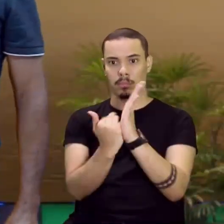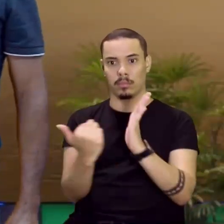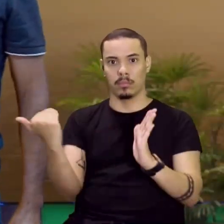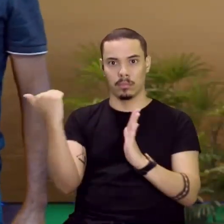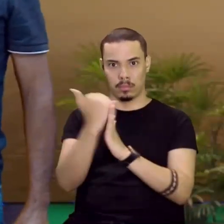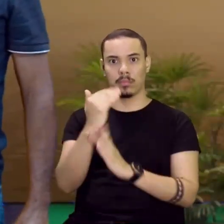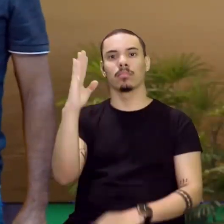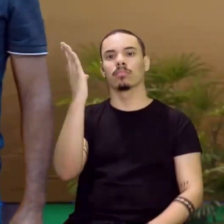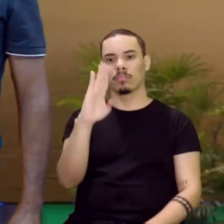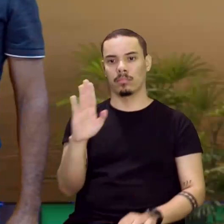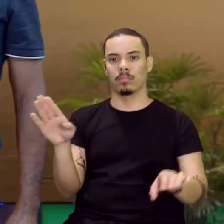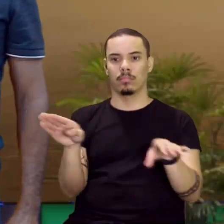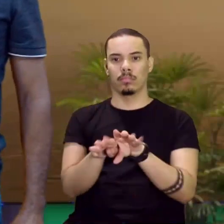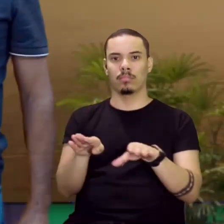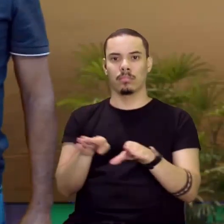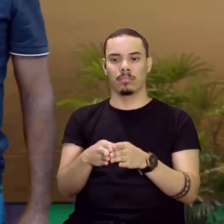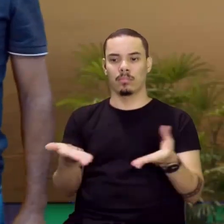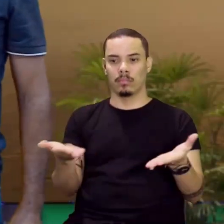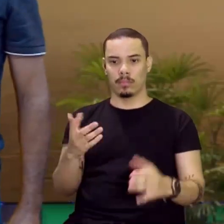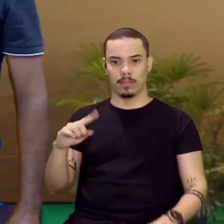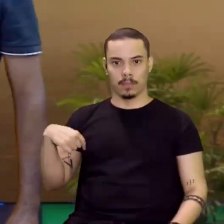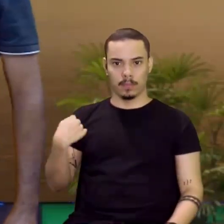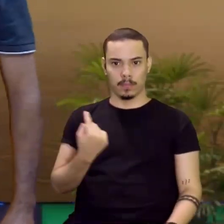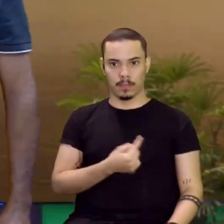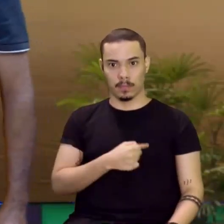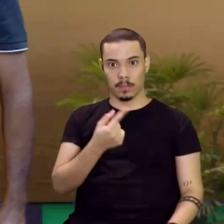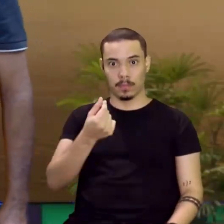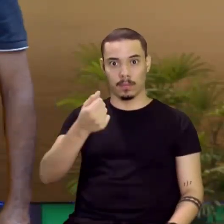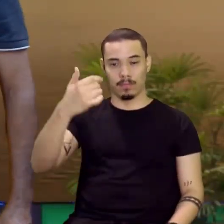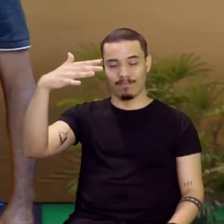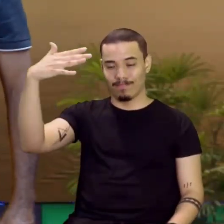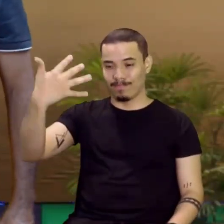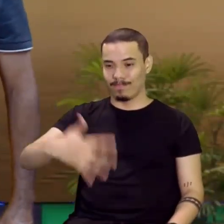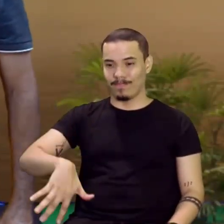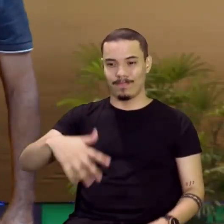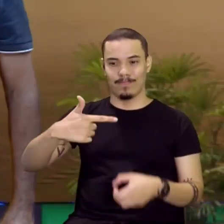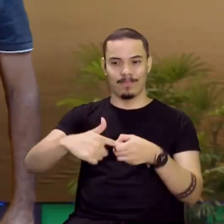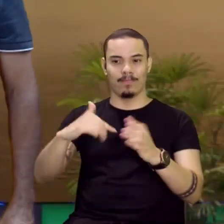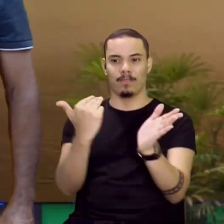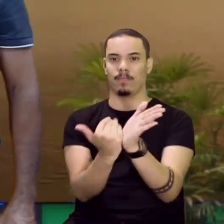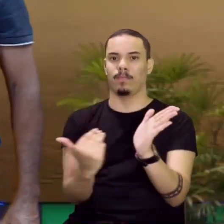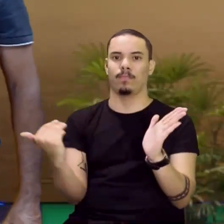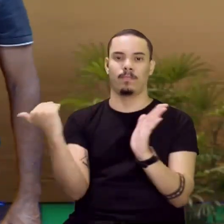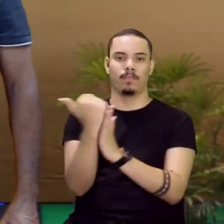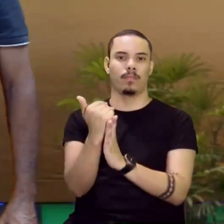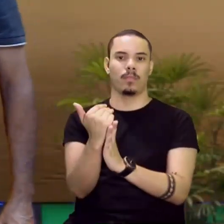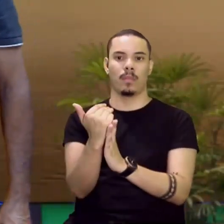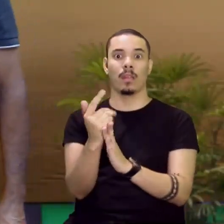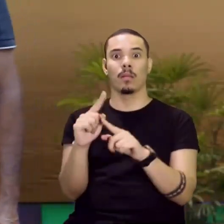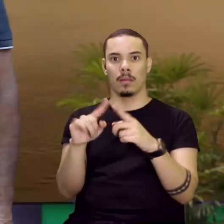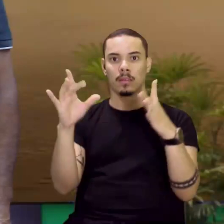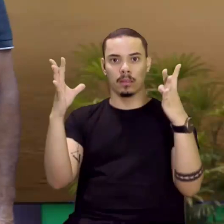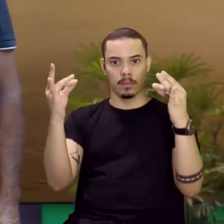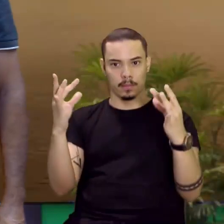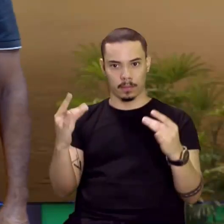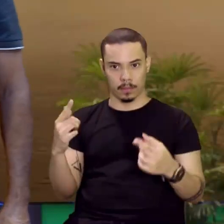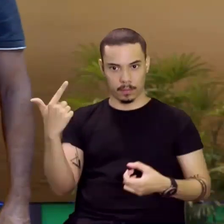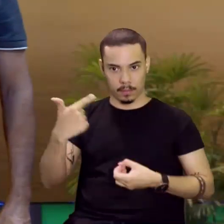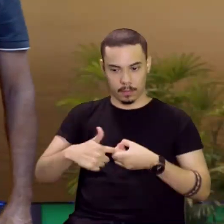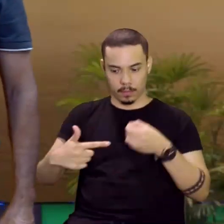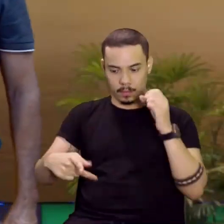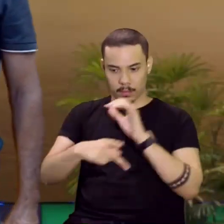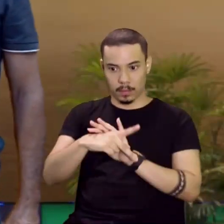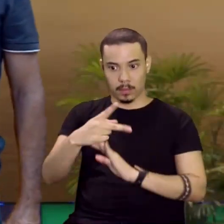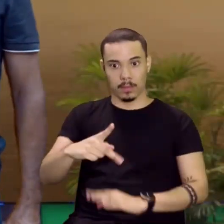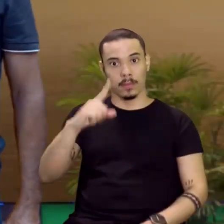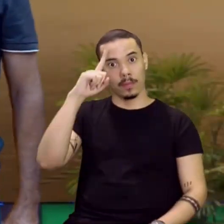foi bem alto. Nós somos hoje um país de preço de combustíveis fósseis caríssimo. Tem um detalhe, esse preço de combustível fóssil é